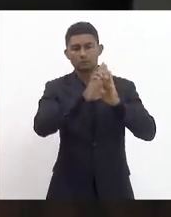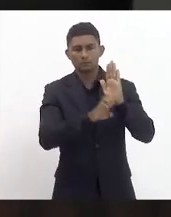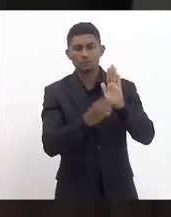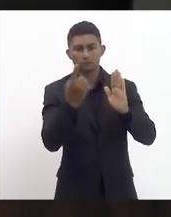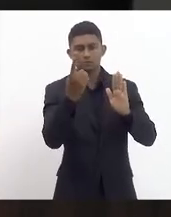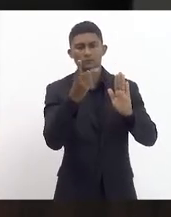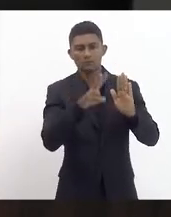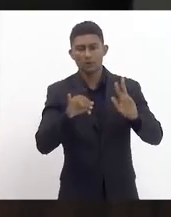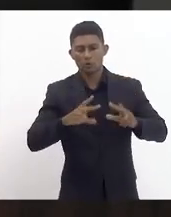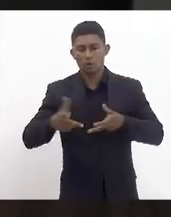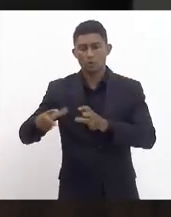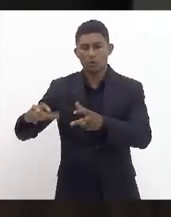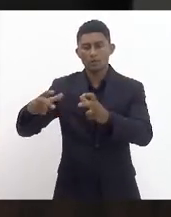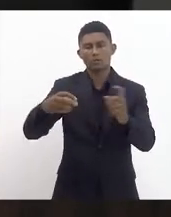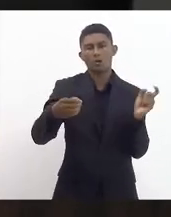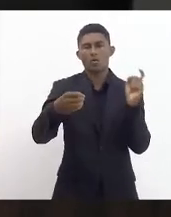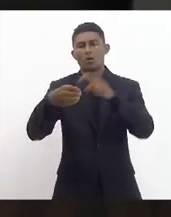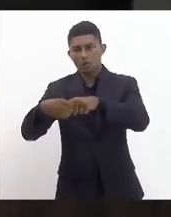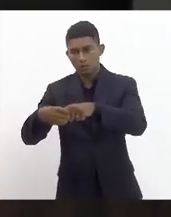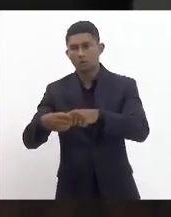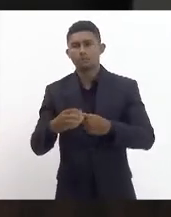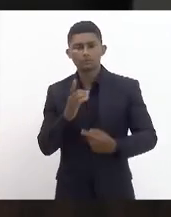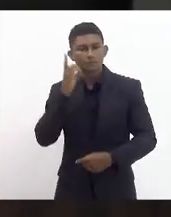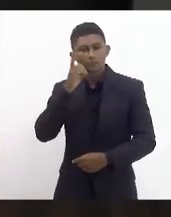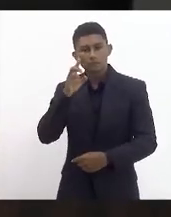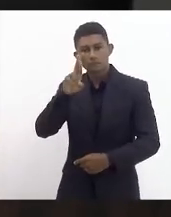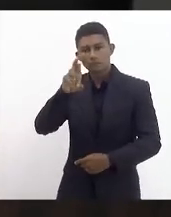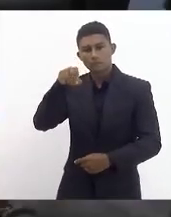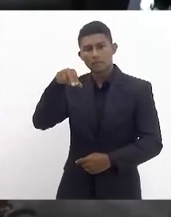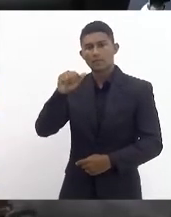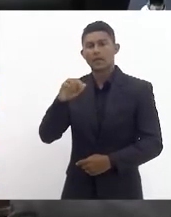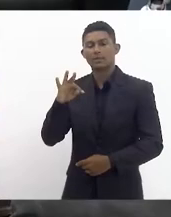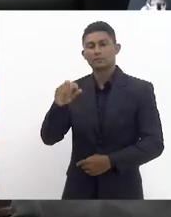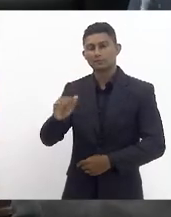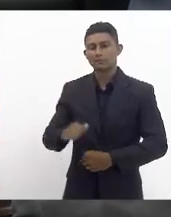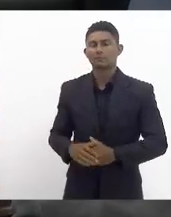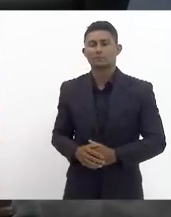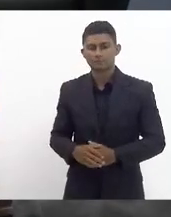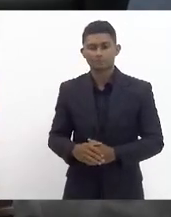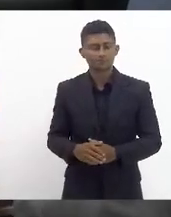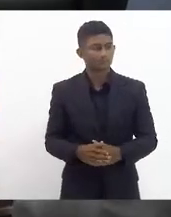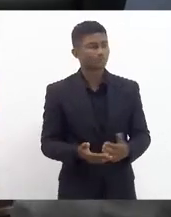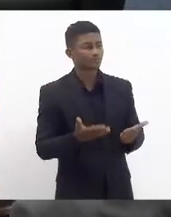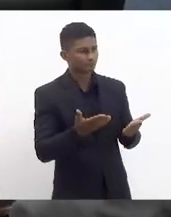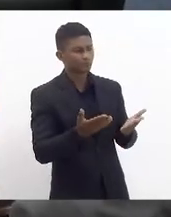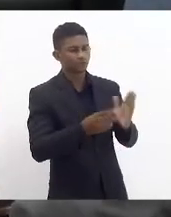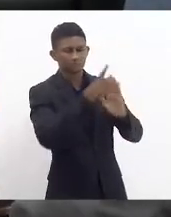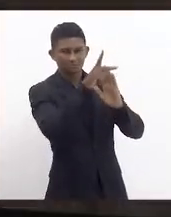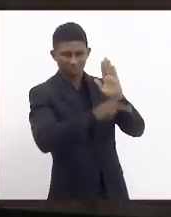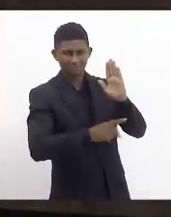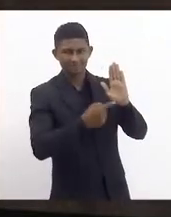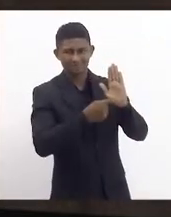às comissões. Deputada Renata. Muito rápido, senhor presidente. No projeto de resolução